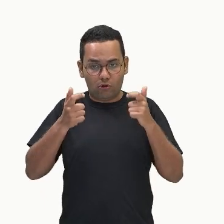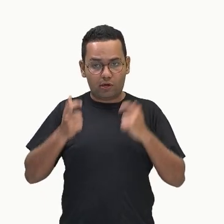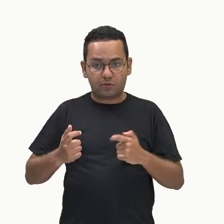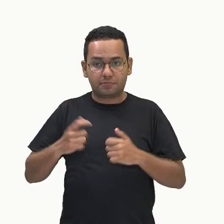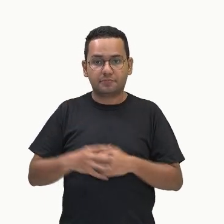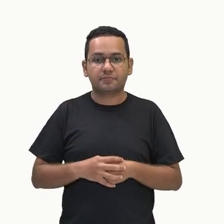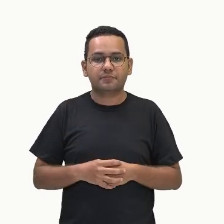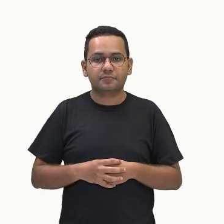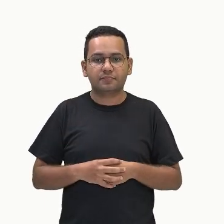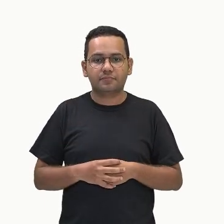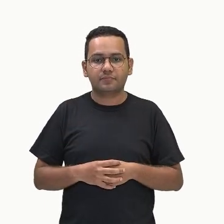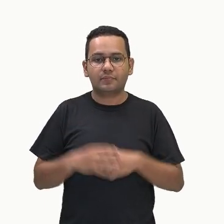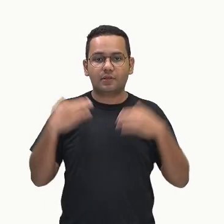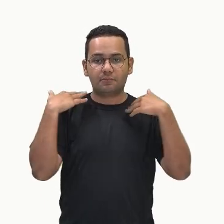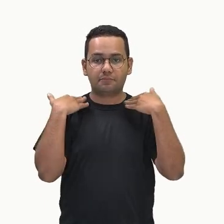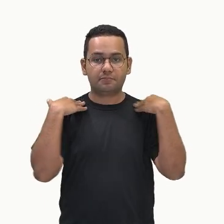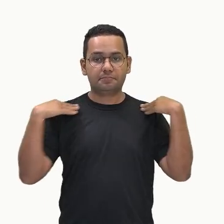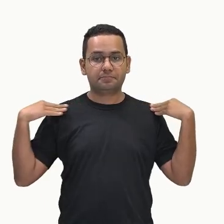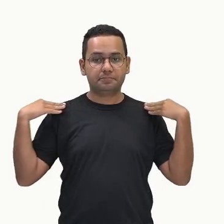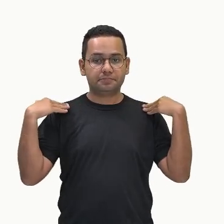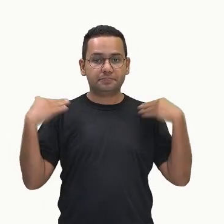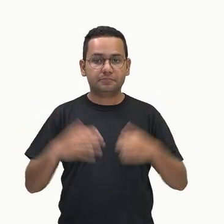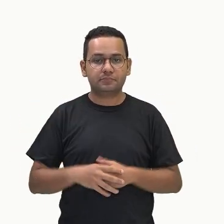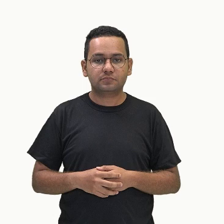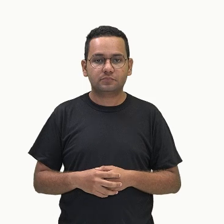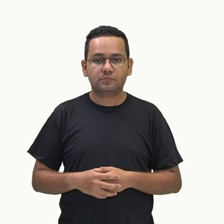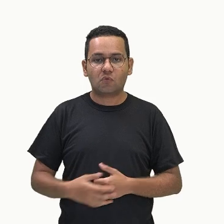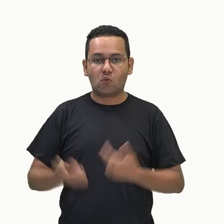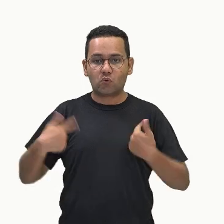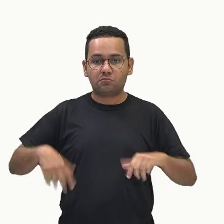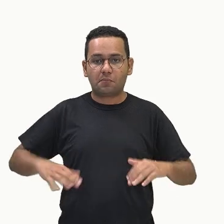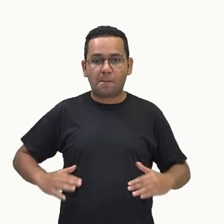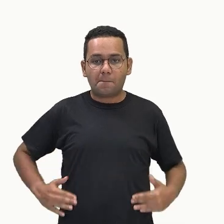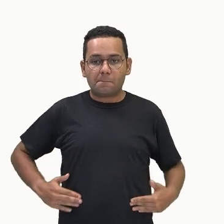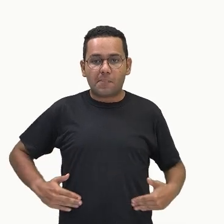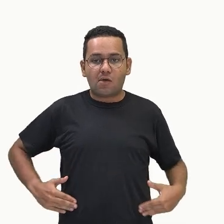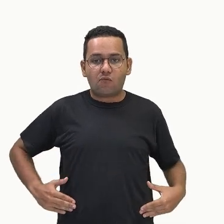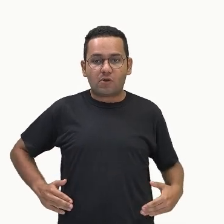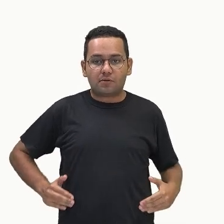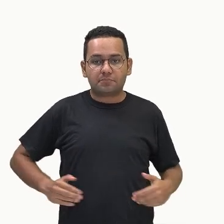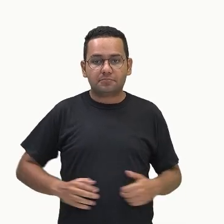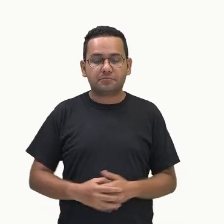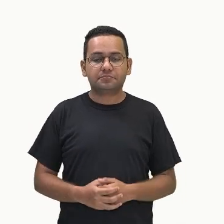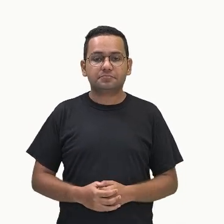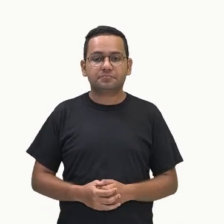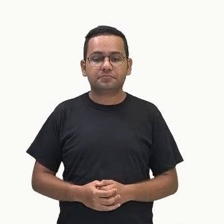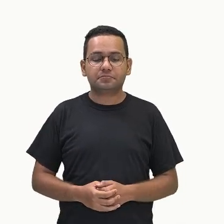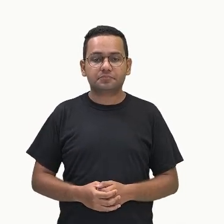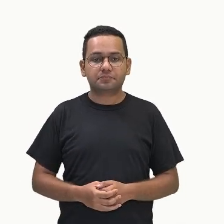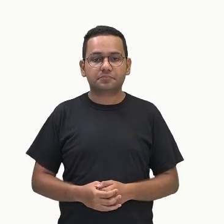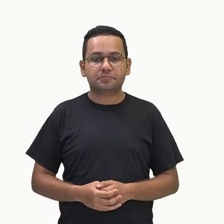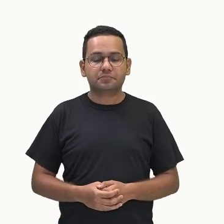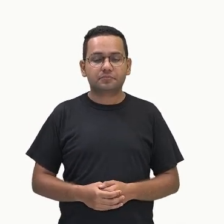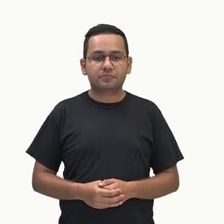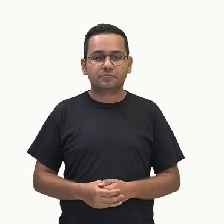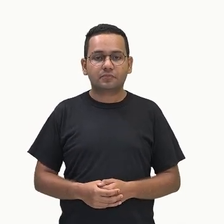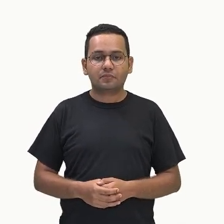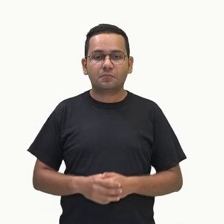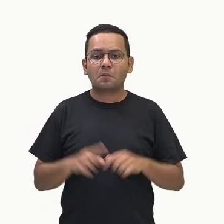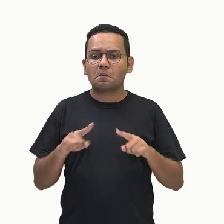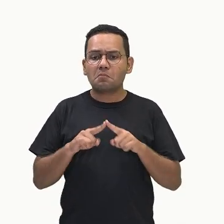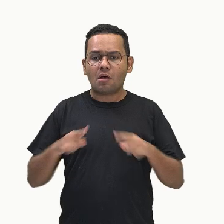cintura escapular e a cintura pélvica. Lembrando também que na